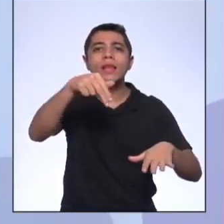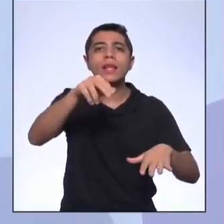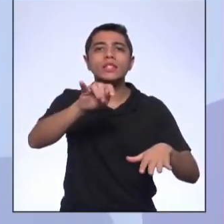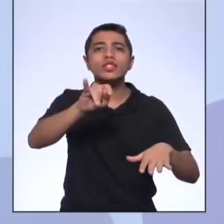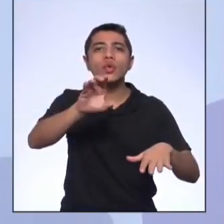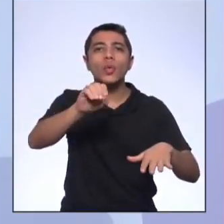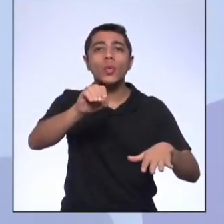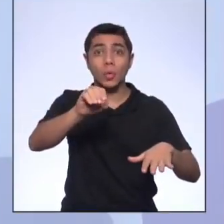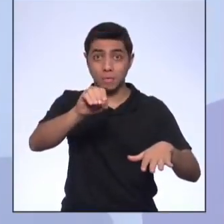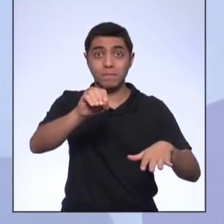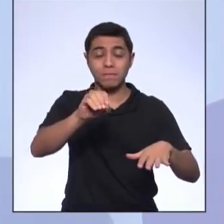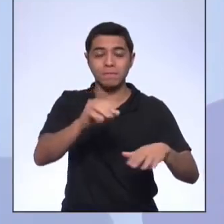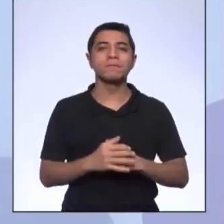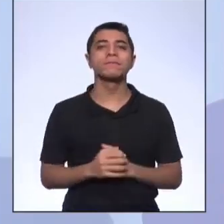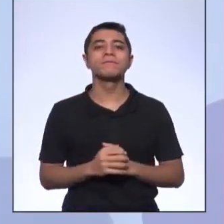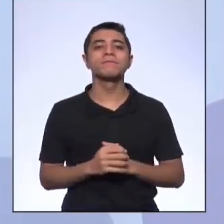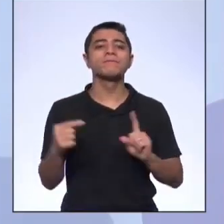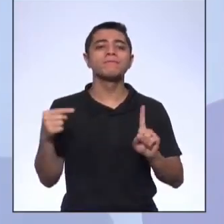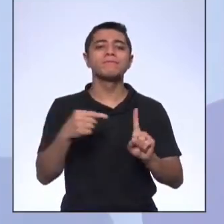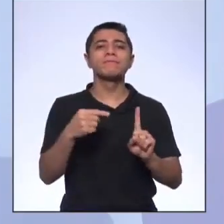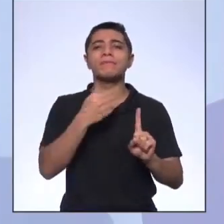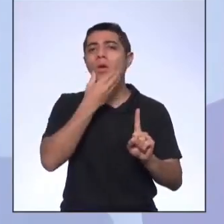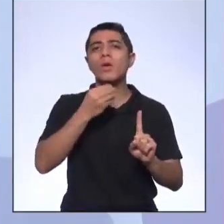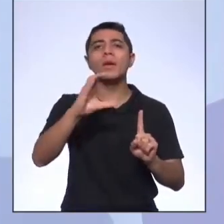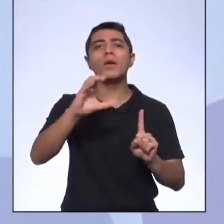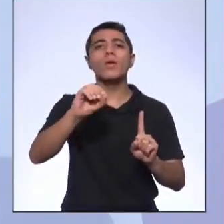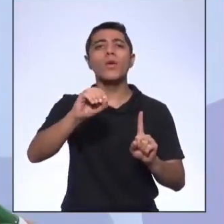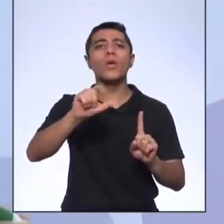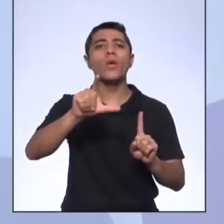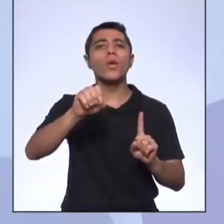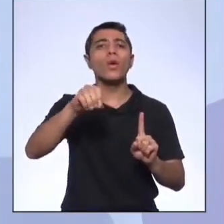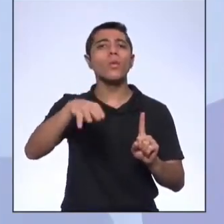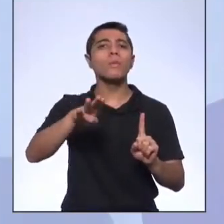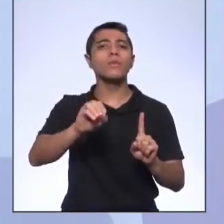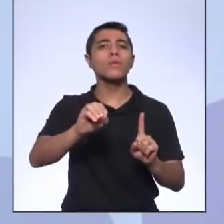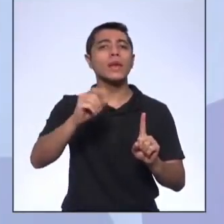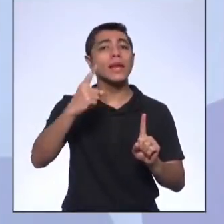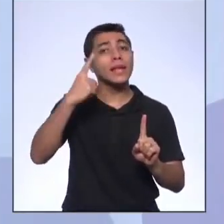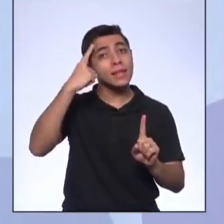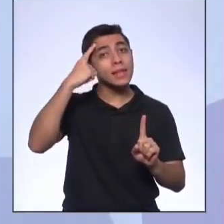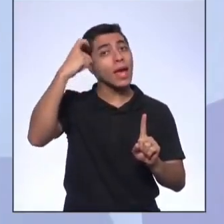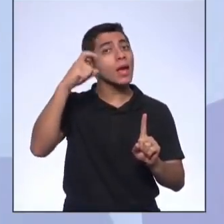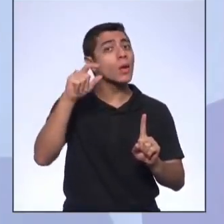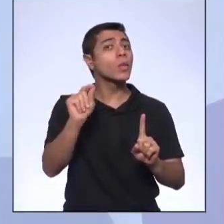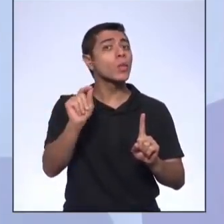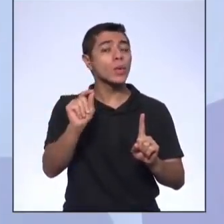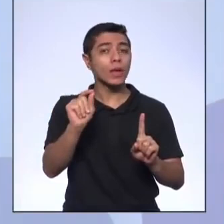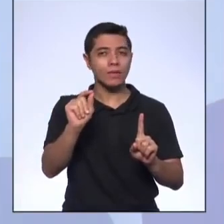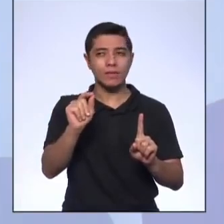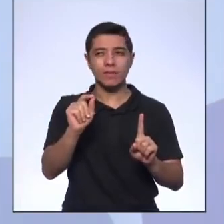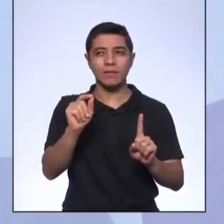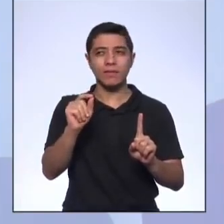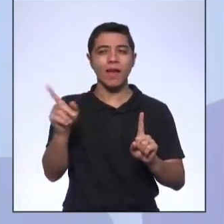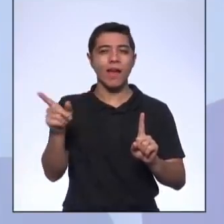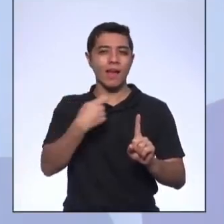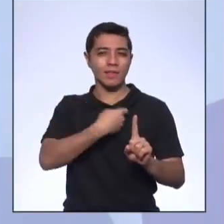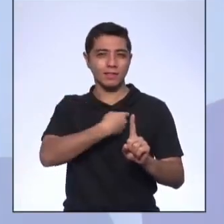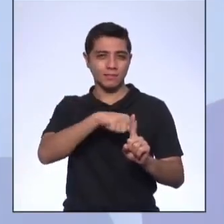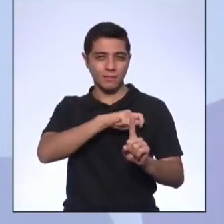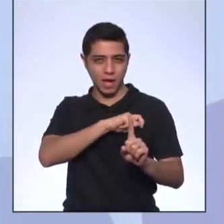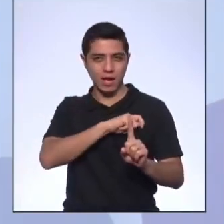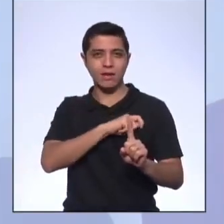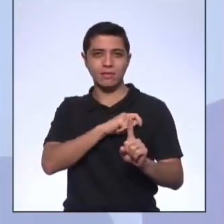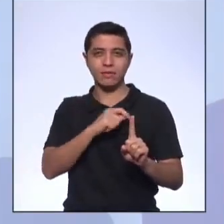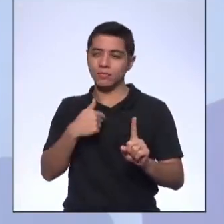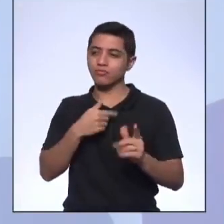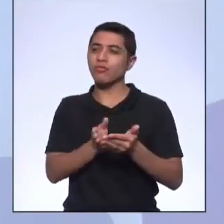certo? Em vez de a gente contornar a África, como Portugal fez indo por lá, a gente vem a oeste, dá a volta, né?